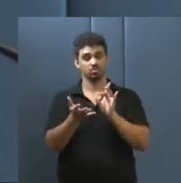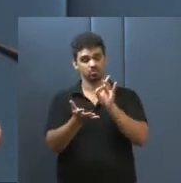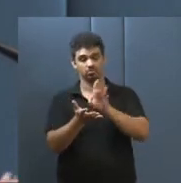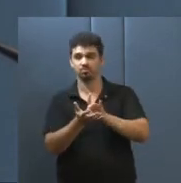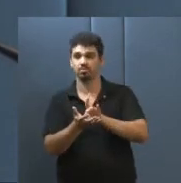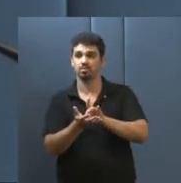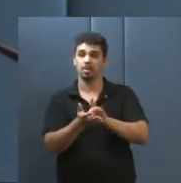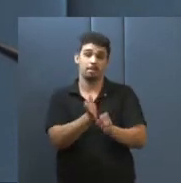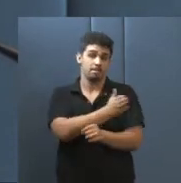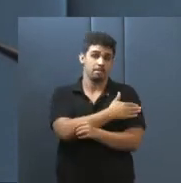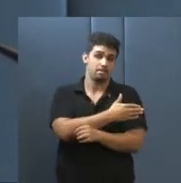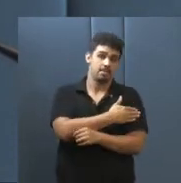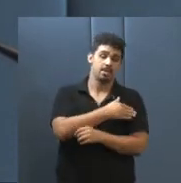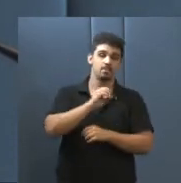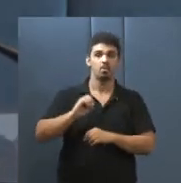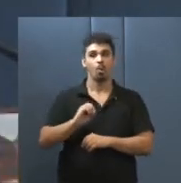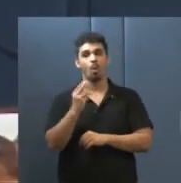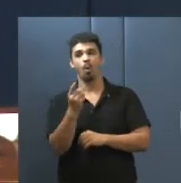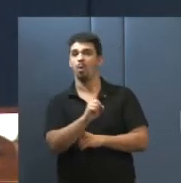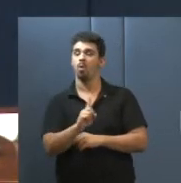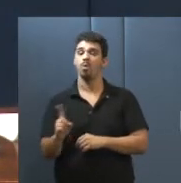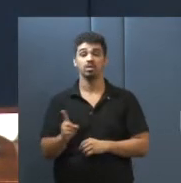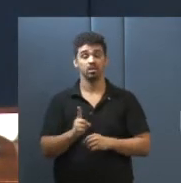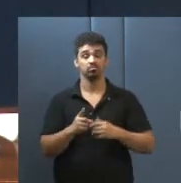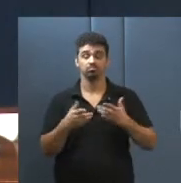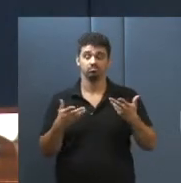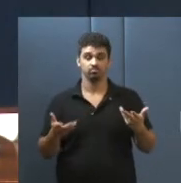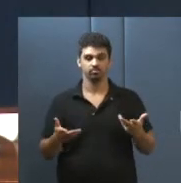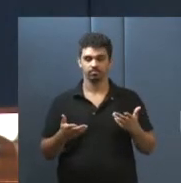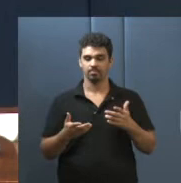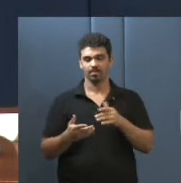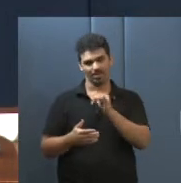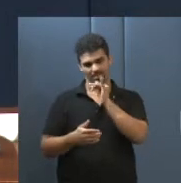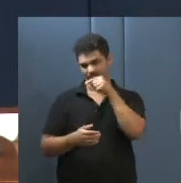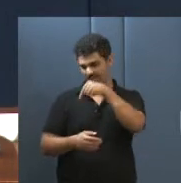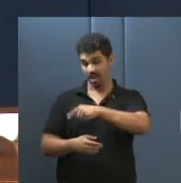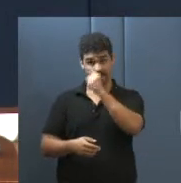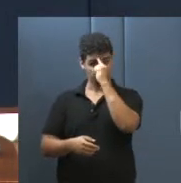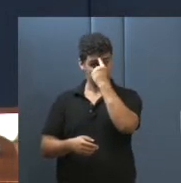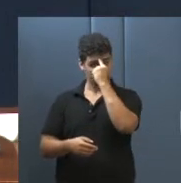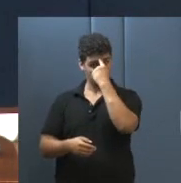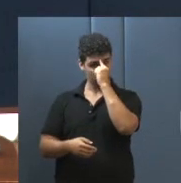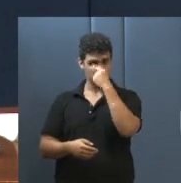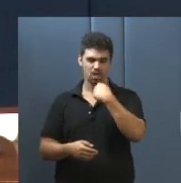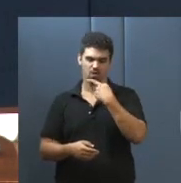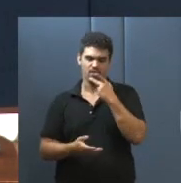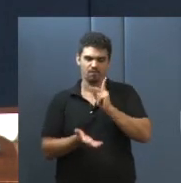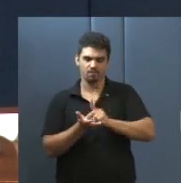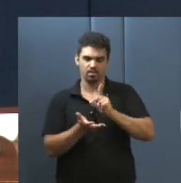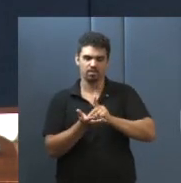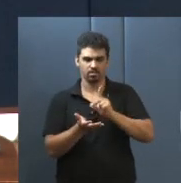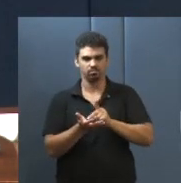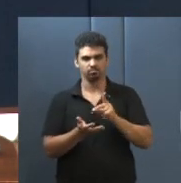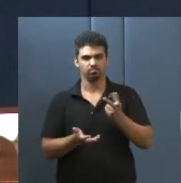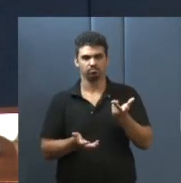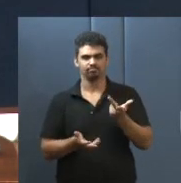não será tomada. No caso da Índia, eu particularmente acho que não.